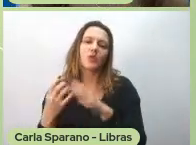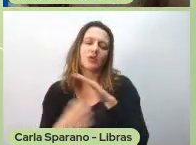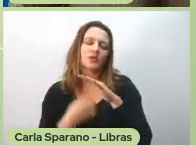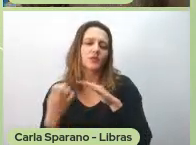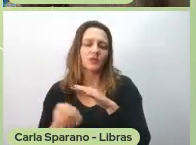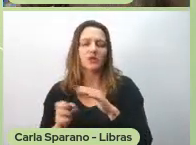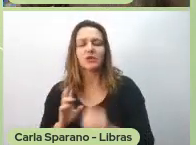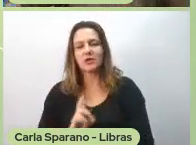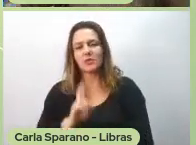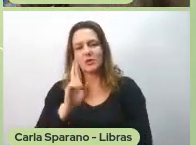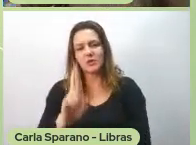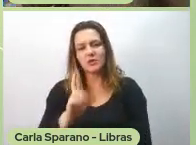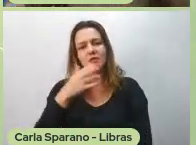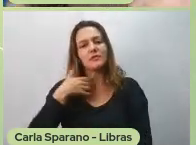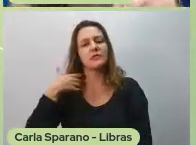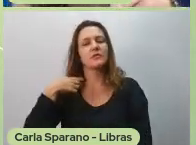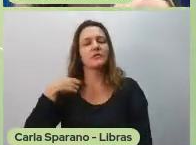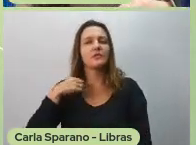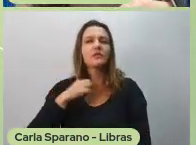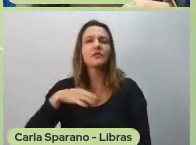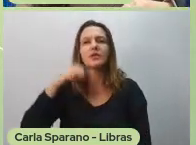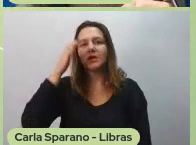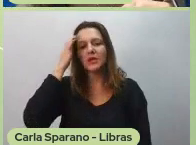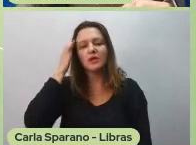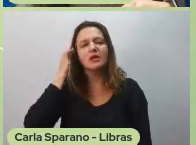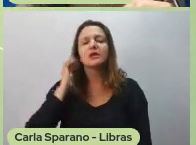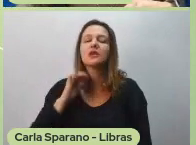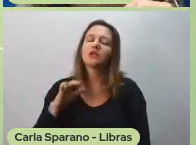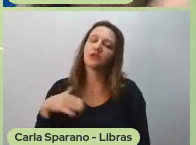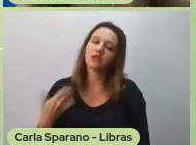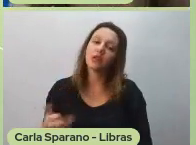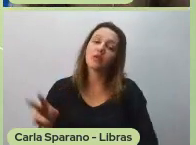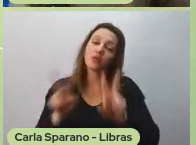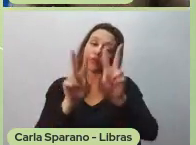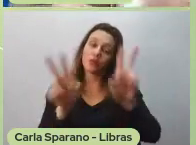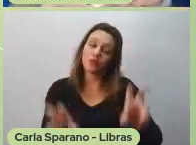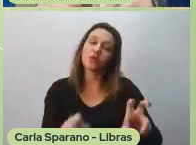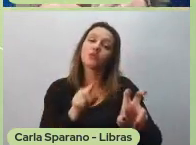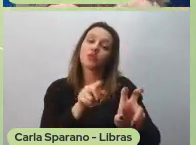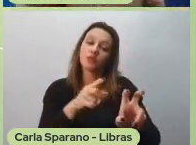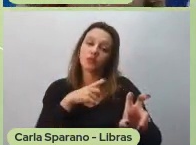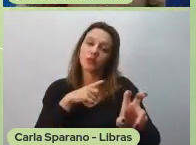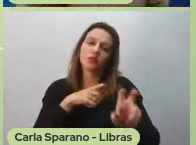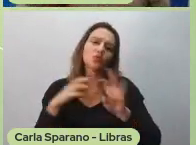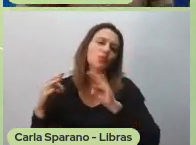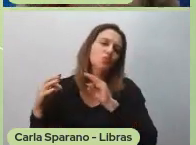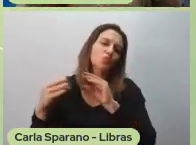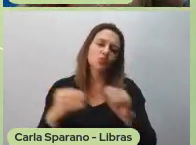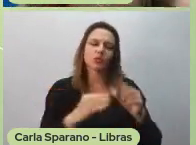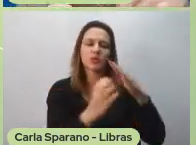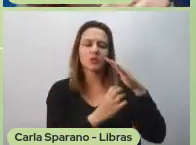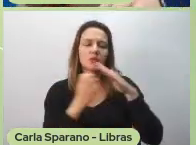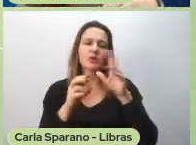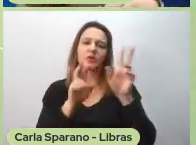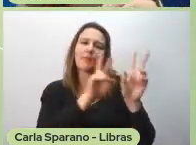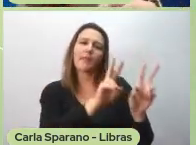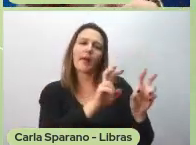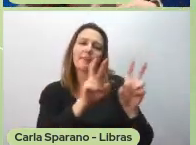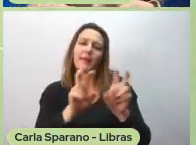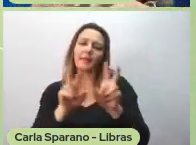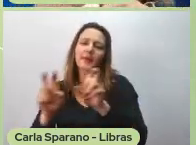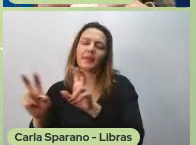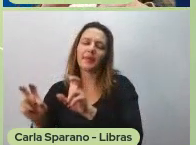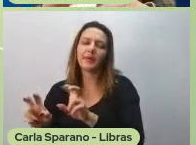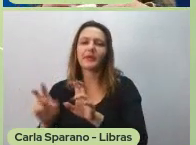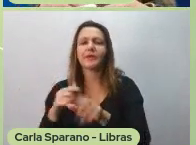representadas, então, a pauta está presente. Todas têm programas internos, todas trabalham, mas